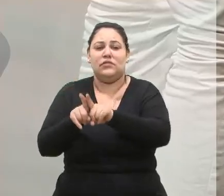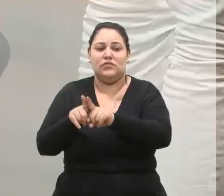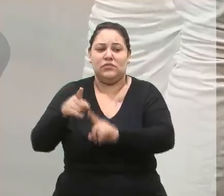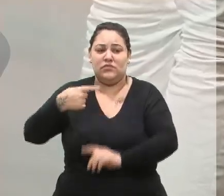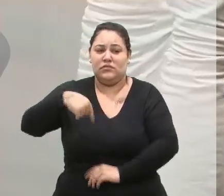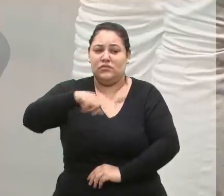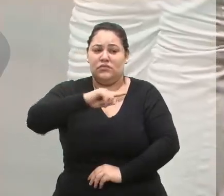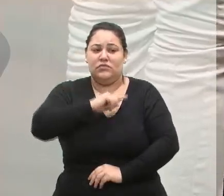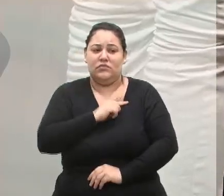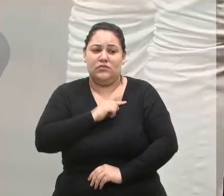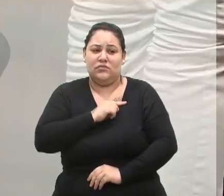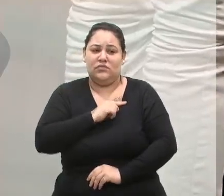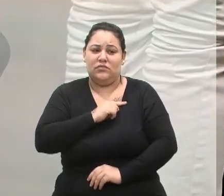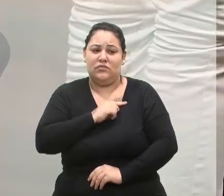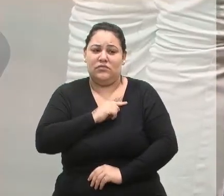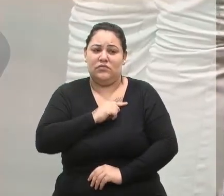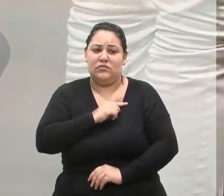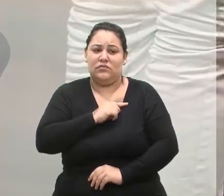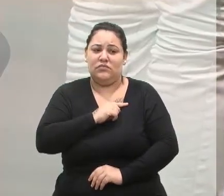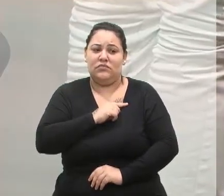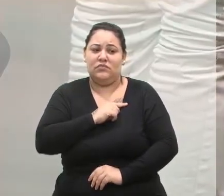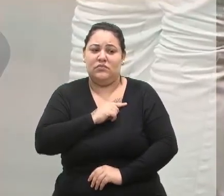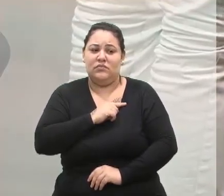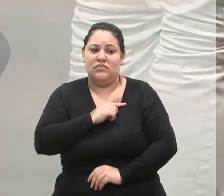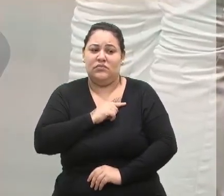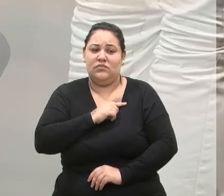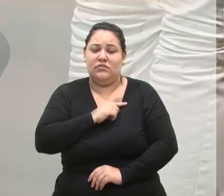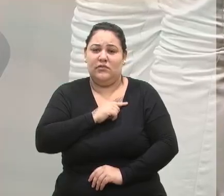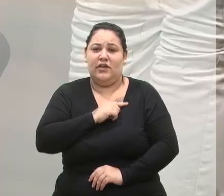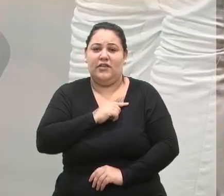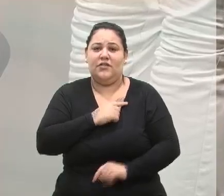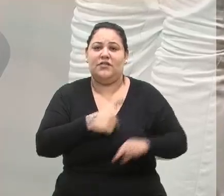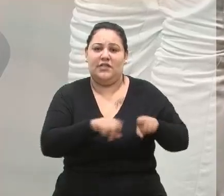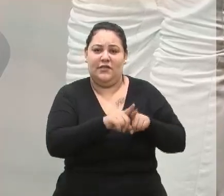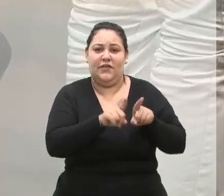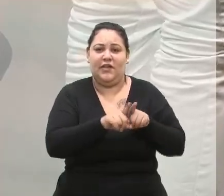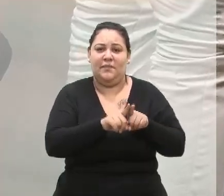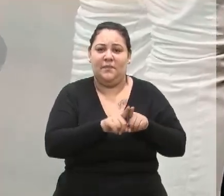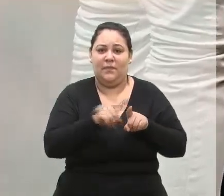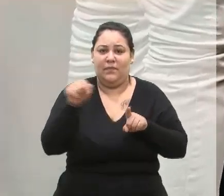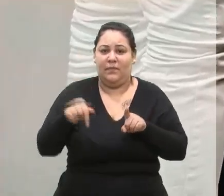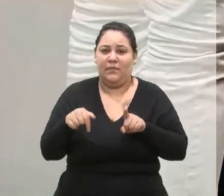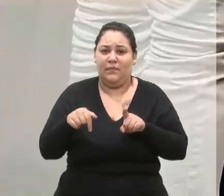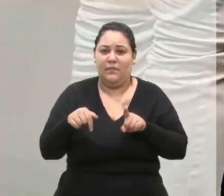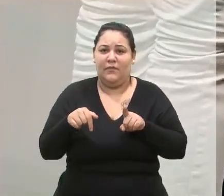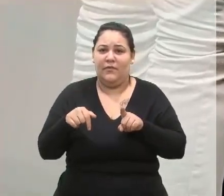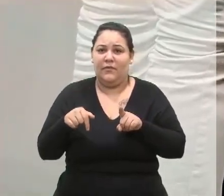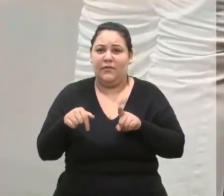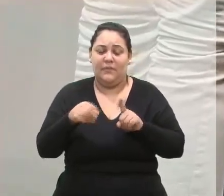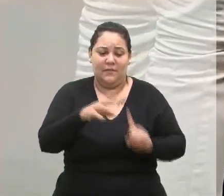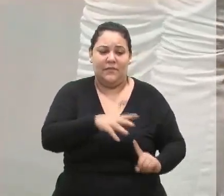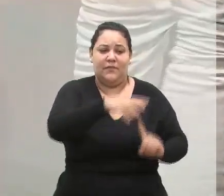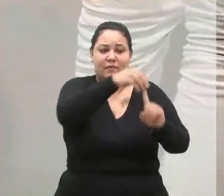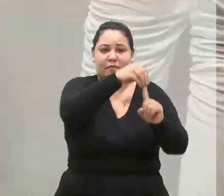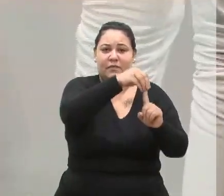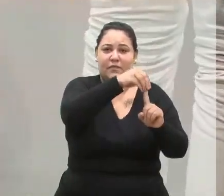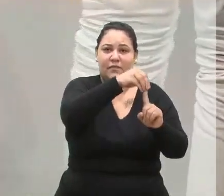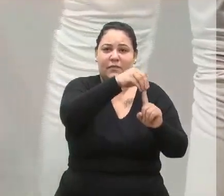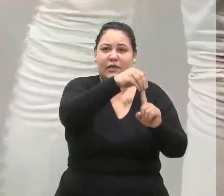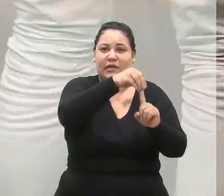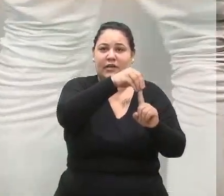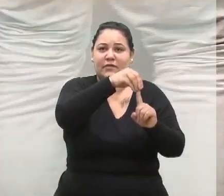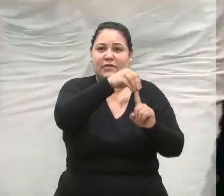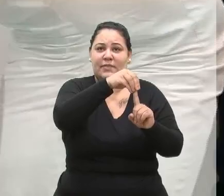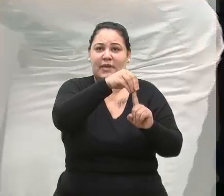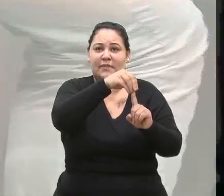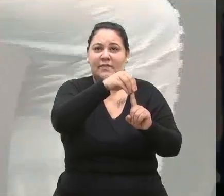de praticarmos, nós temos que ser exemplos. Essa é a minha referência maior, ser exemplo para